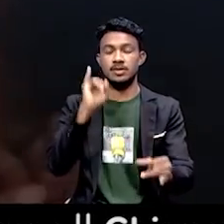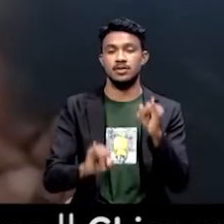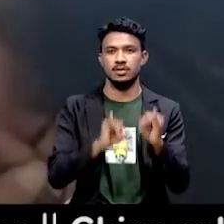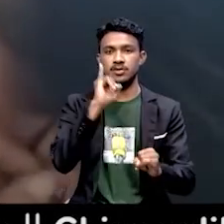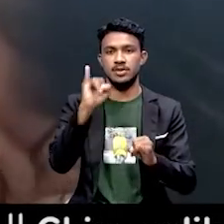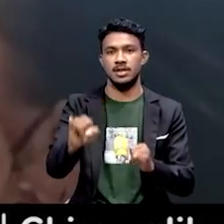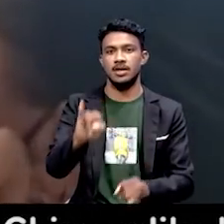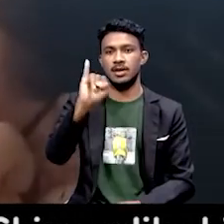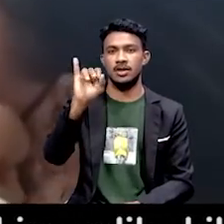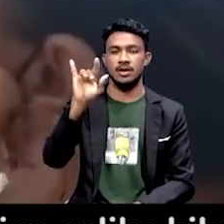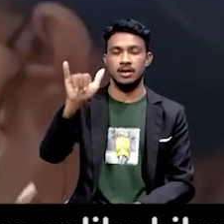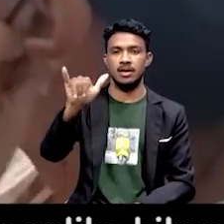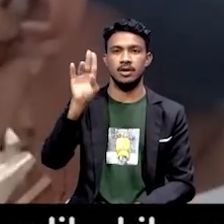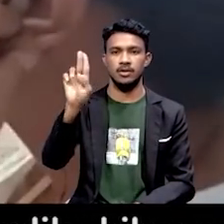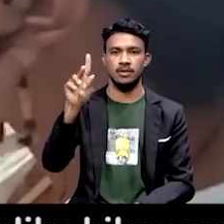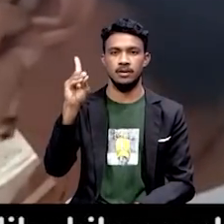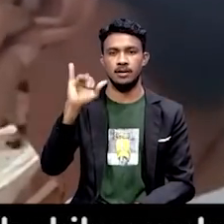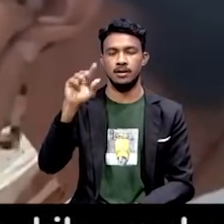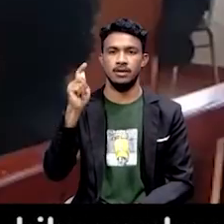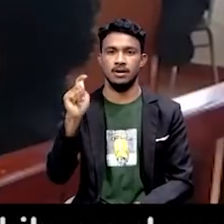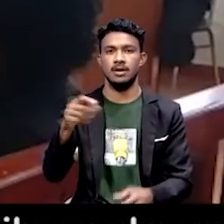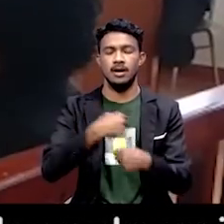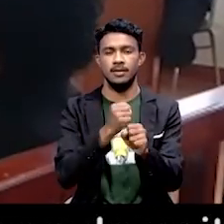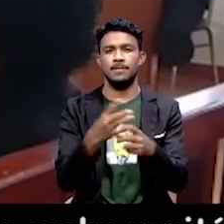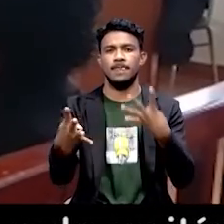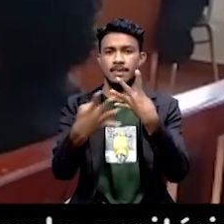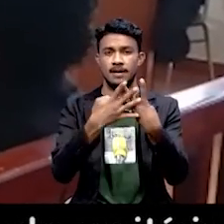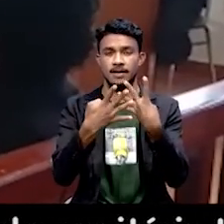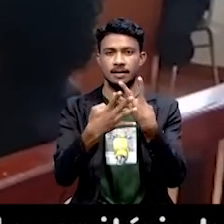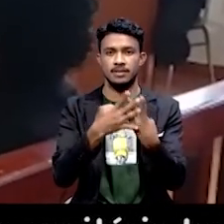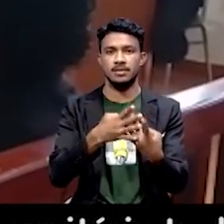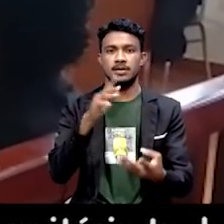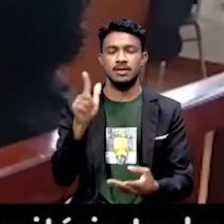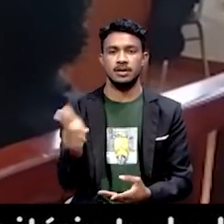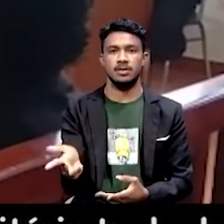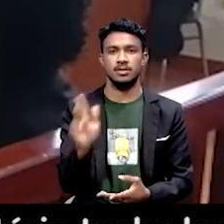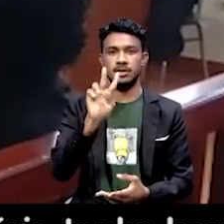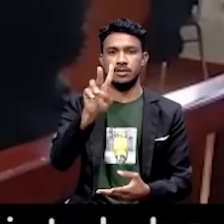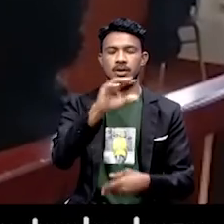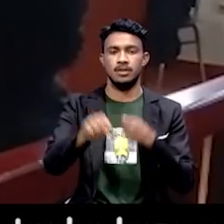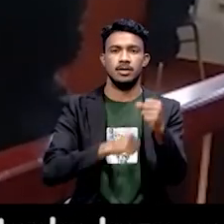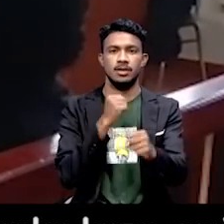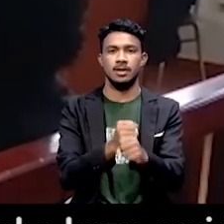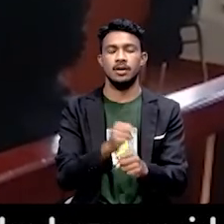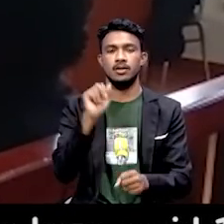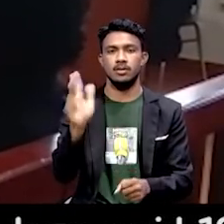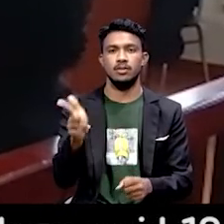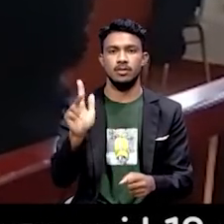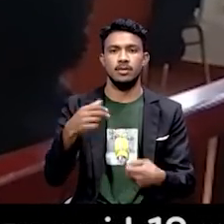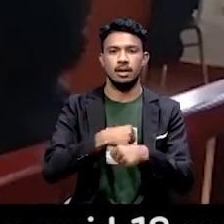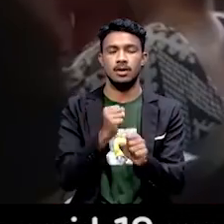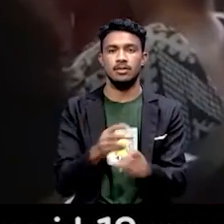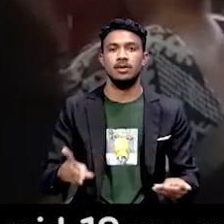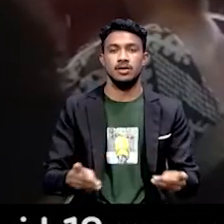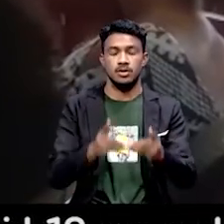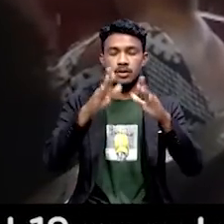Yudit Pamungkas decidi kadeia Tinansanulu Resengrua maske akusasaun Tinantolnulu. Dashba admiti komete krimi balong hasoro